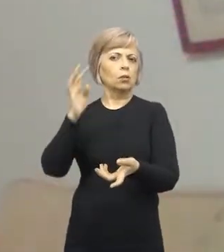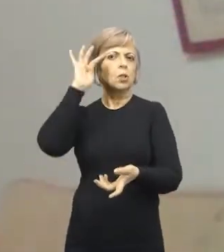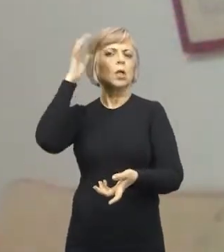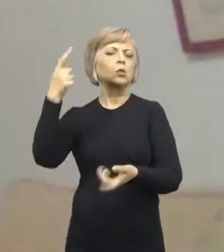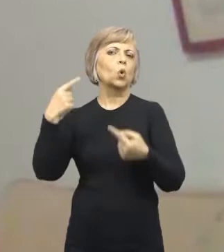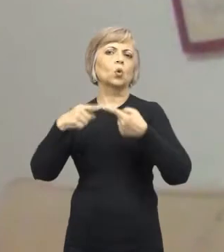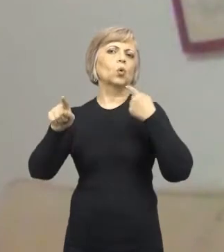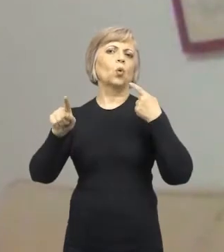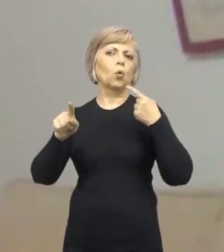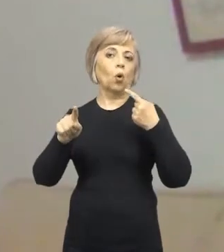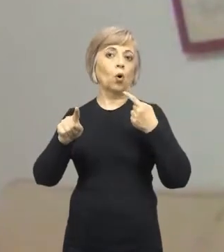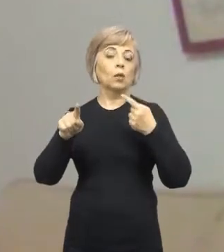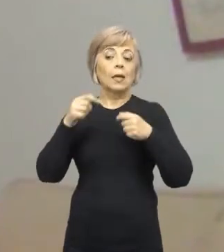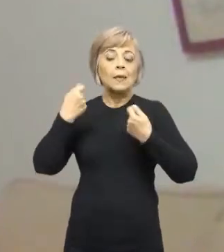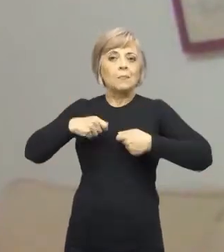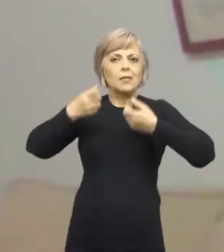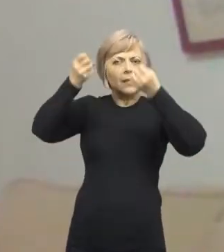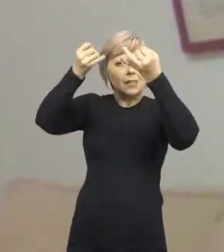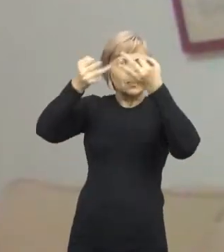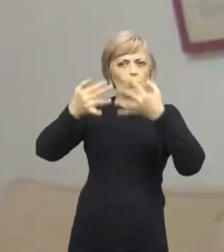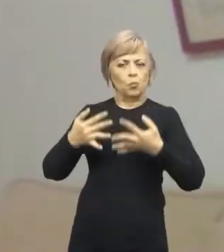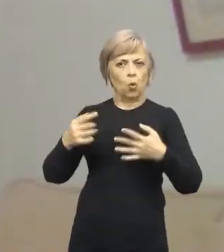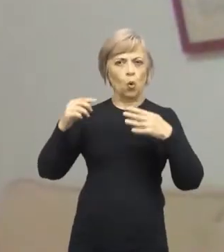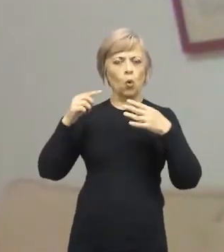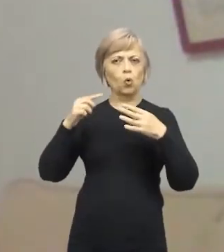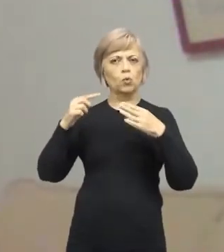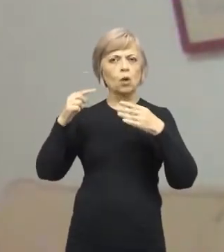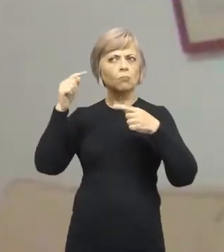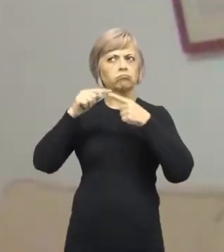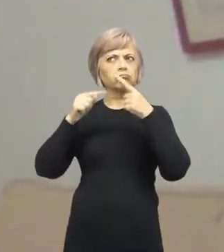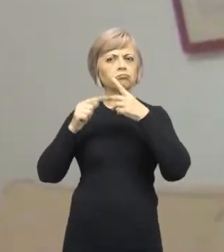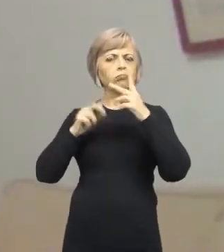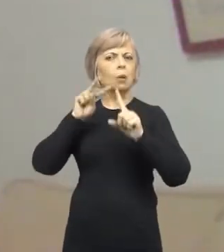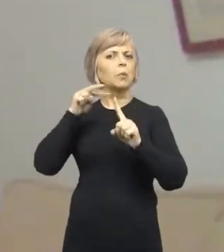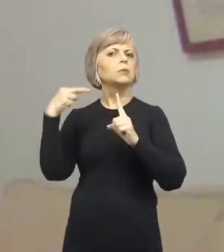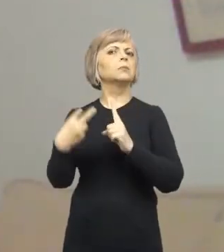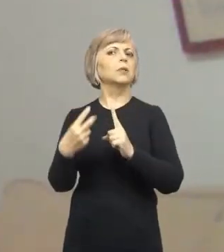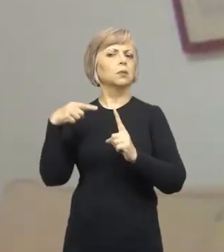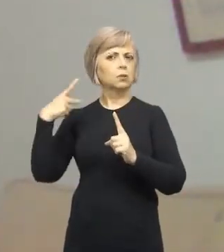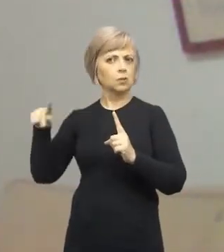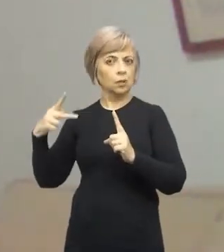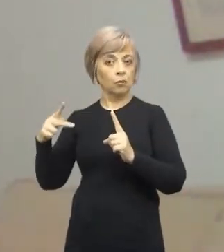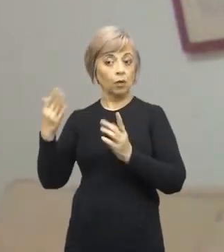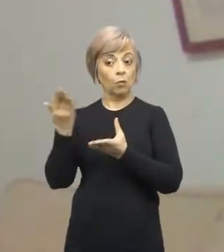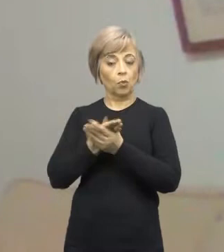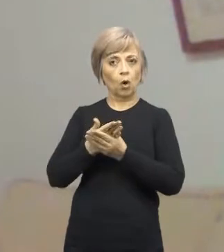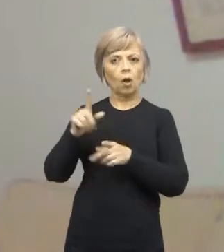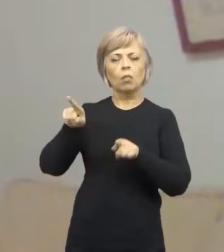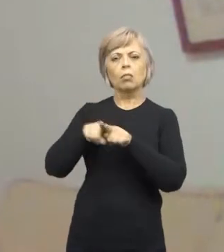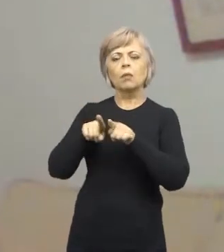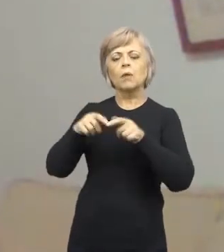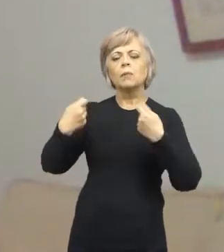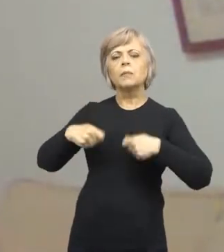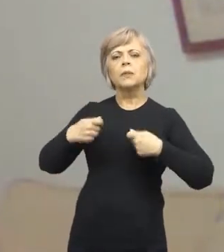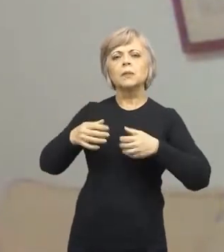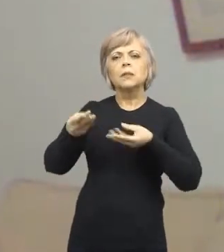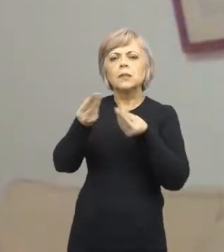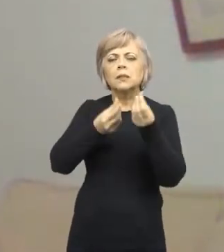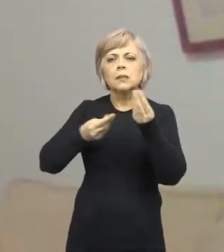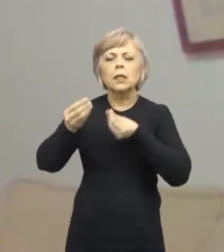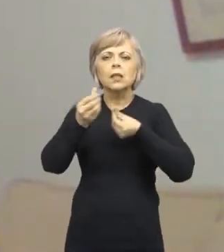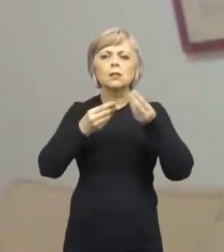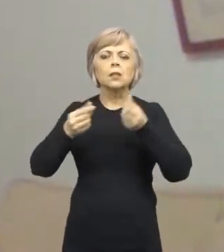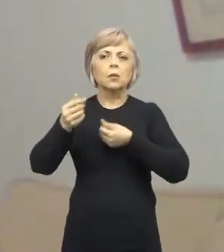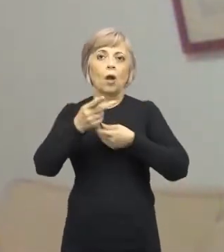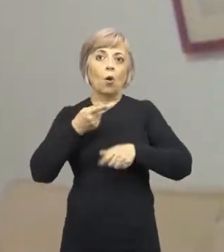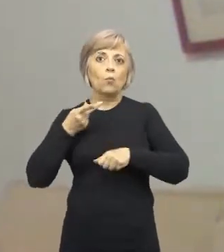precisam expor esses seus pontos de vista, não apenas no processo, mas também precisam sensibilizar os procuradores que atuam